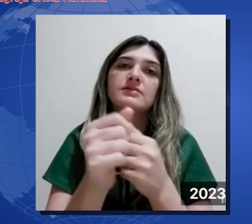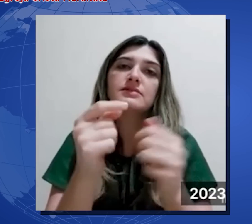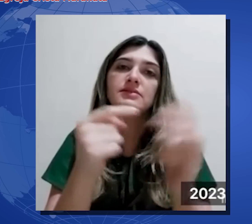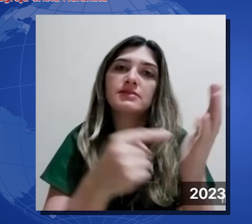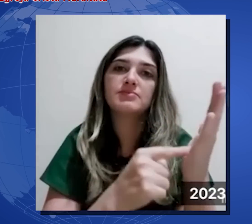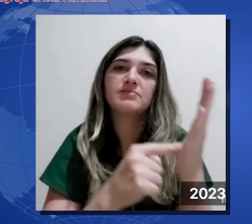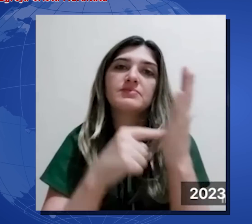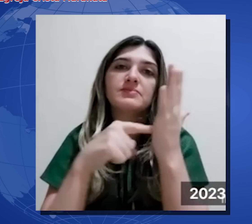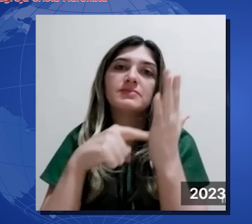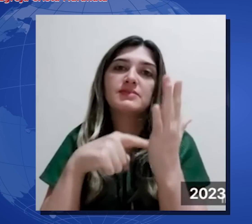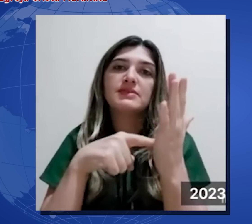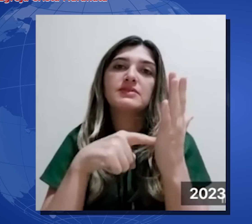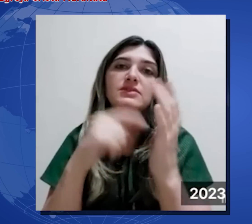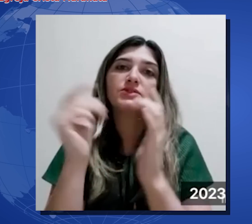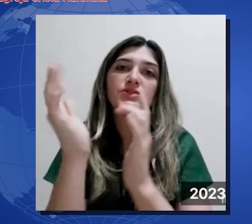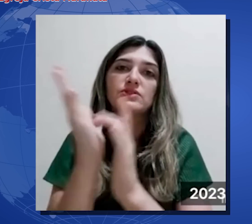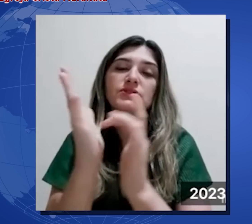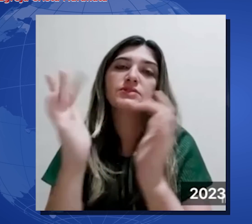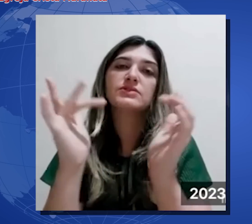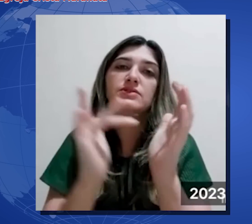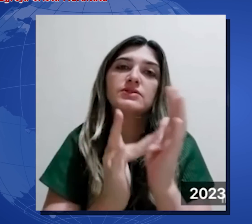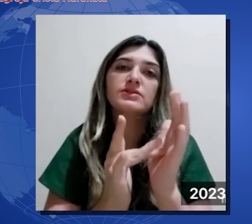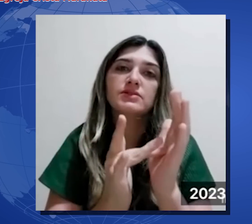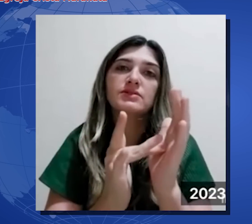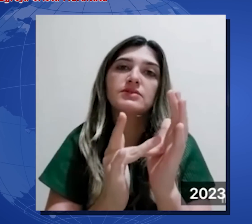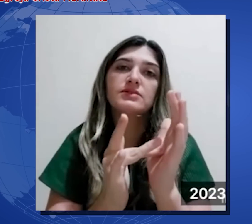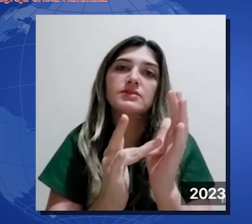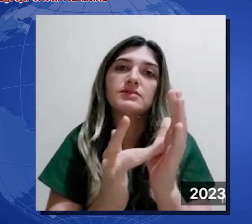um momento profético